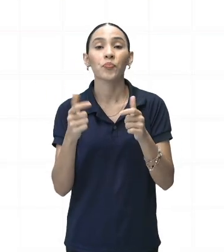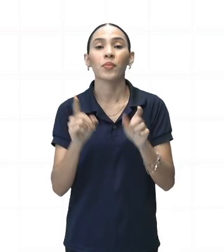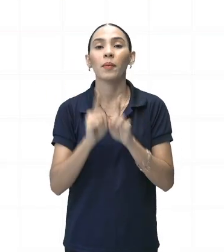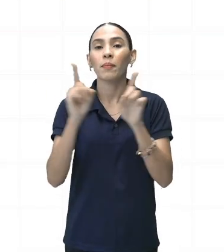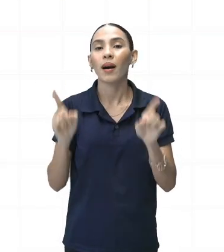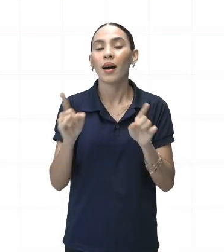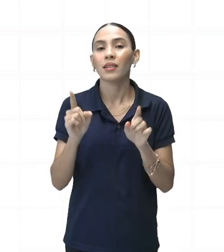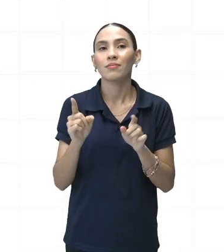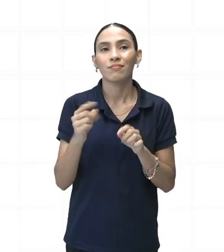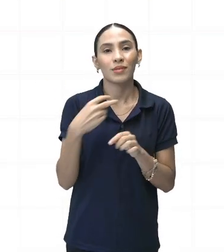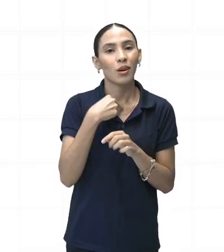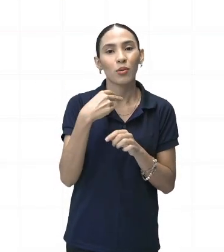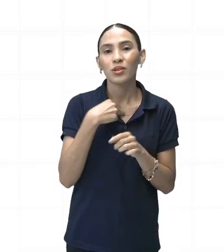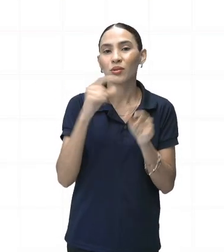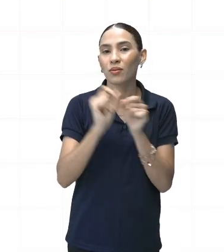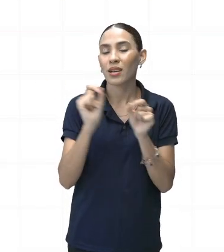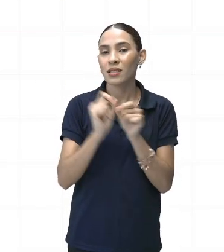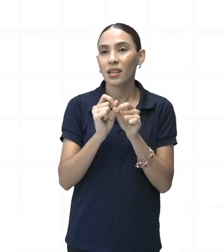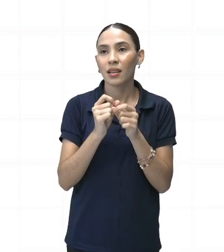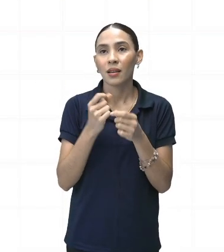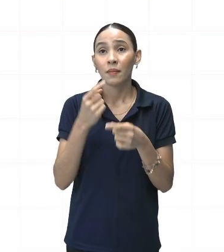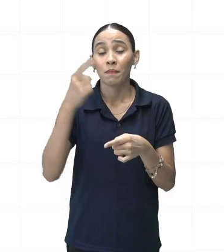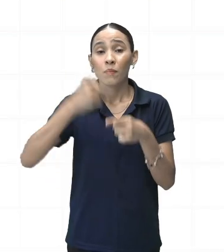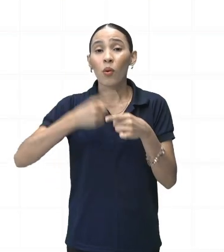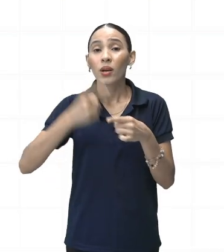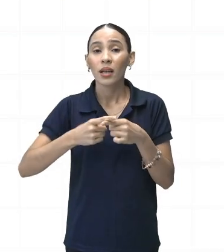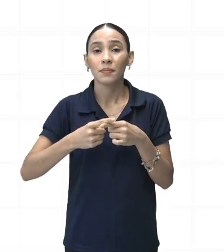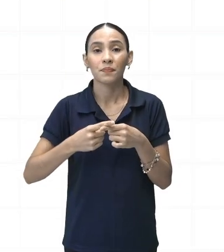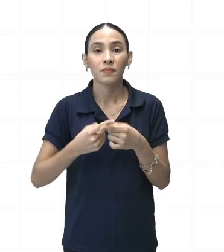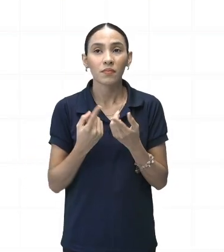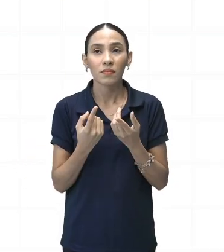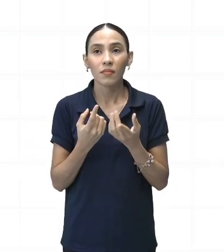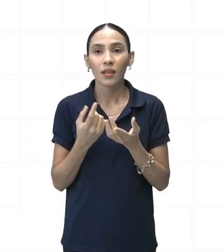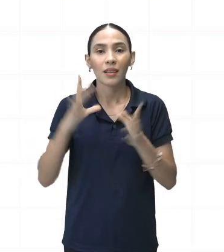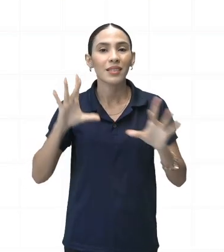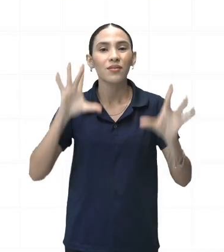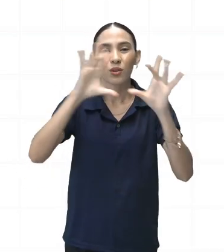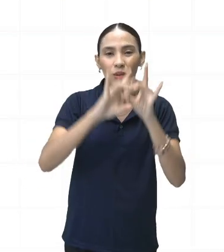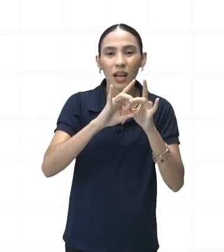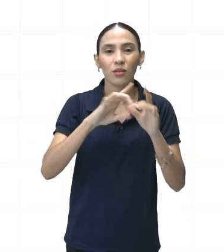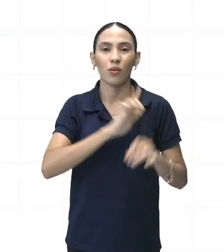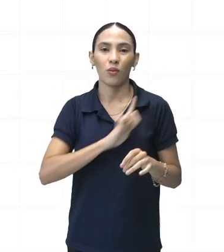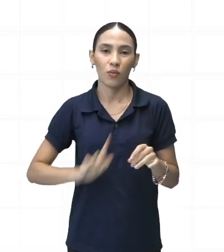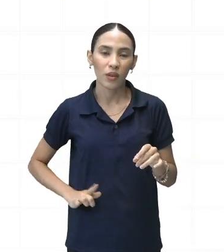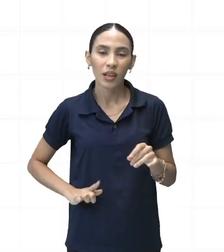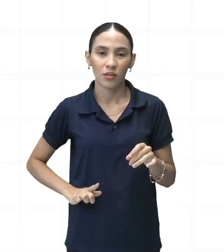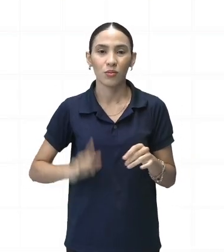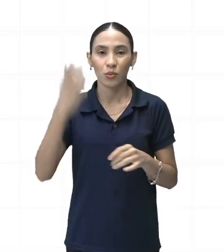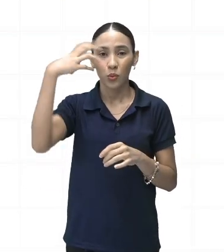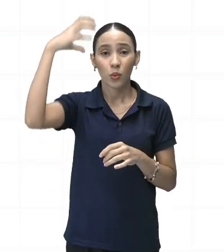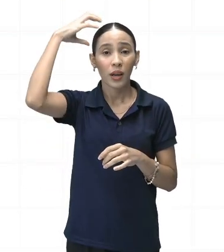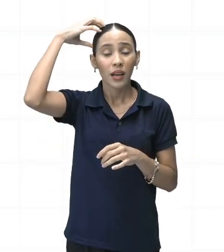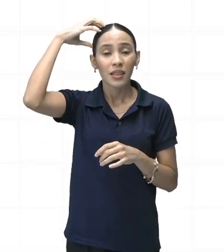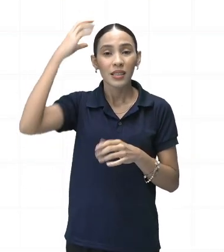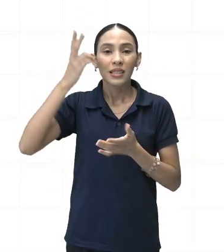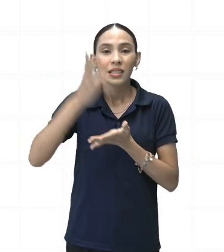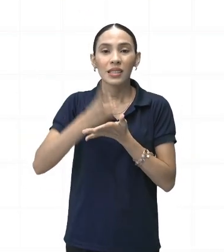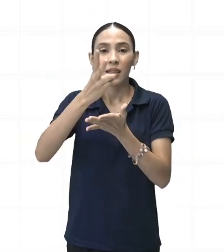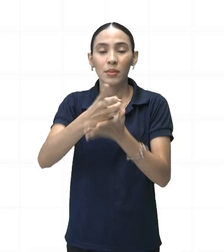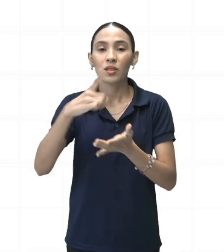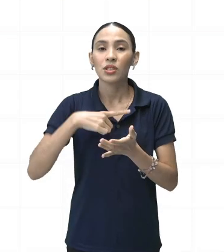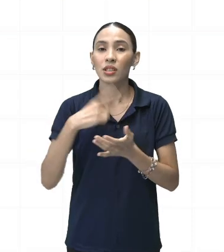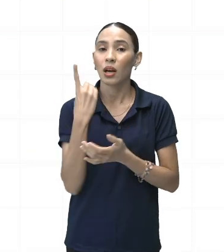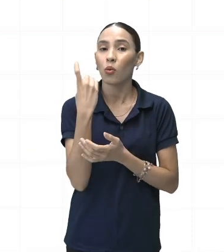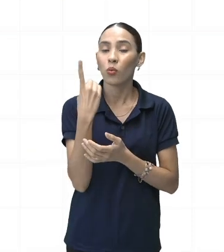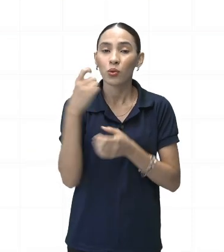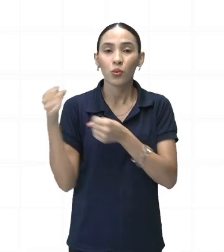que eles não podiam fazer isso por conta de estarem ali sempre vinculados ao governo imperial que centralizava